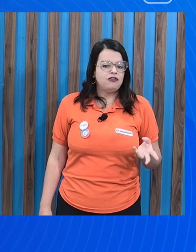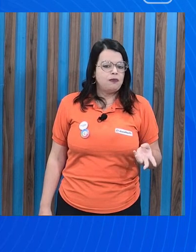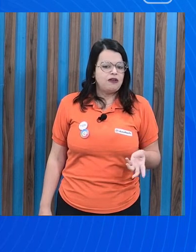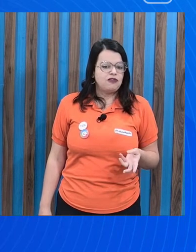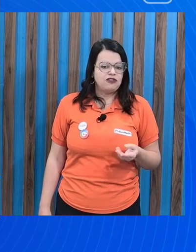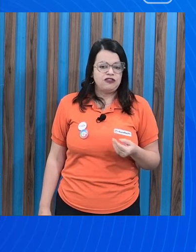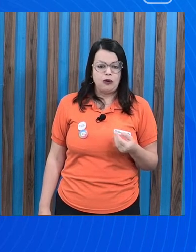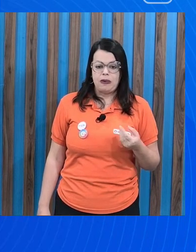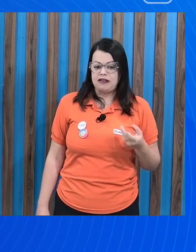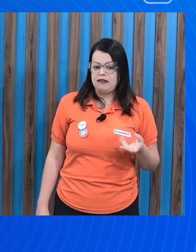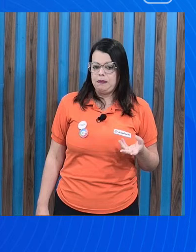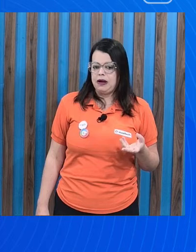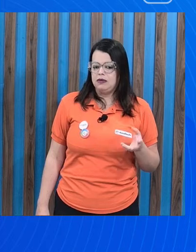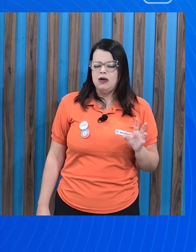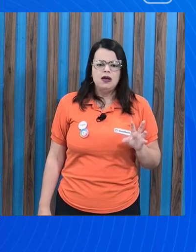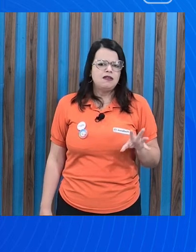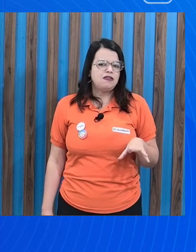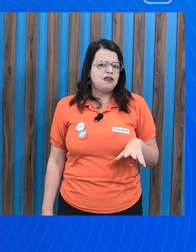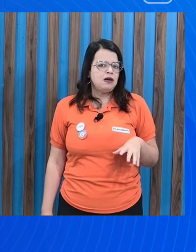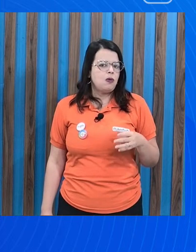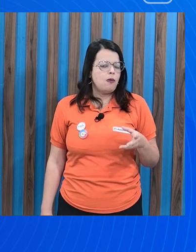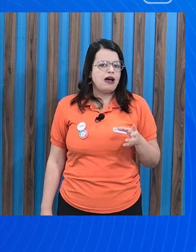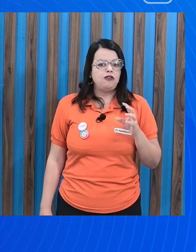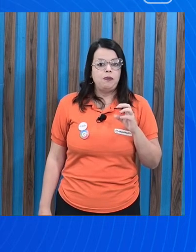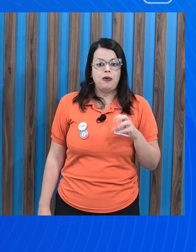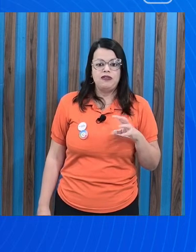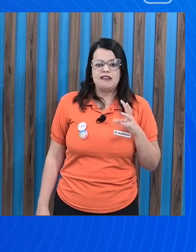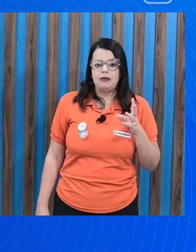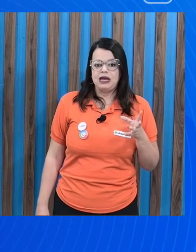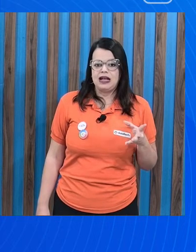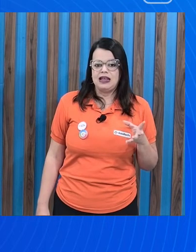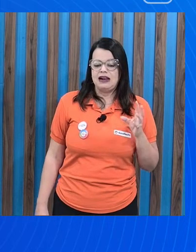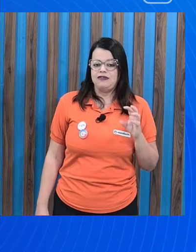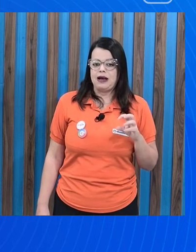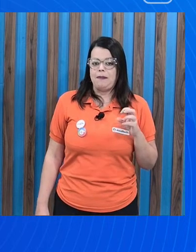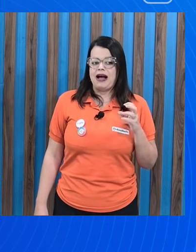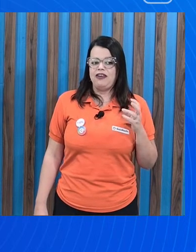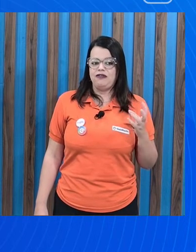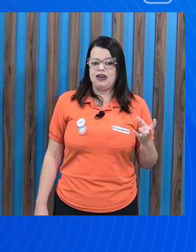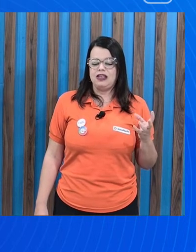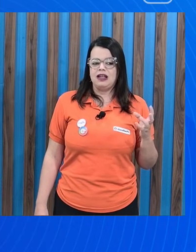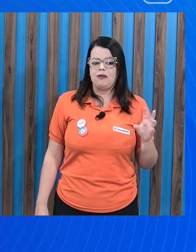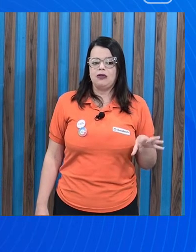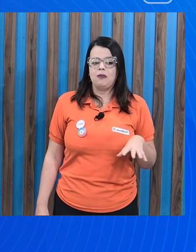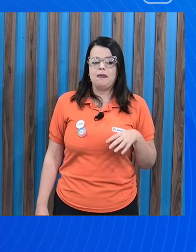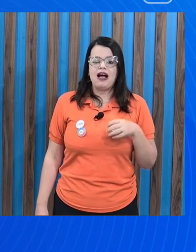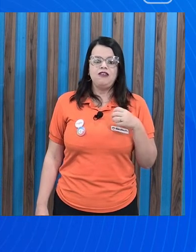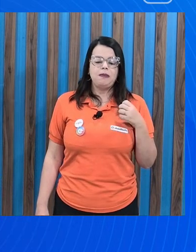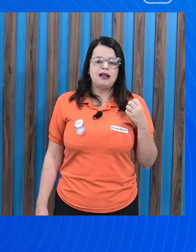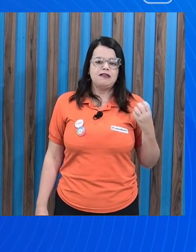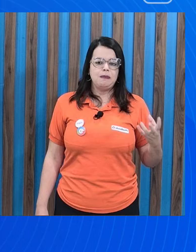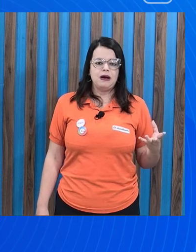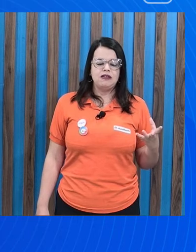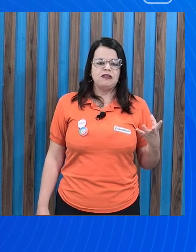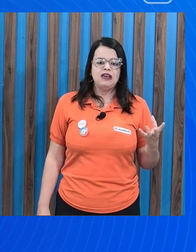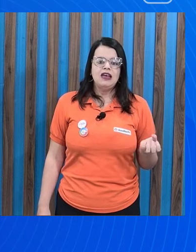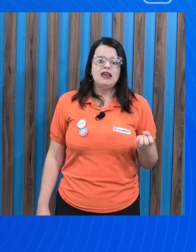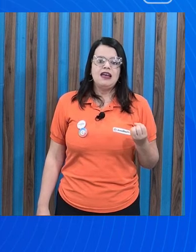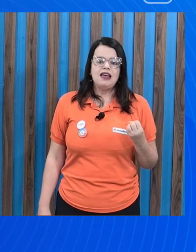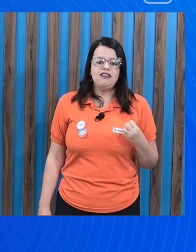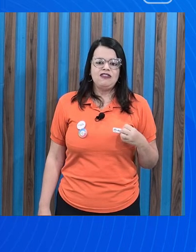os números de pessoas que estão participando, 5 ou mais, pois essa brincadeira ela fica mais divertida quanto mais